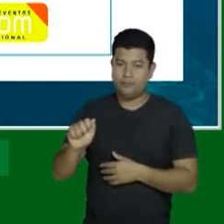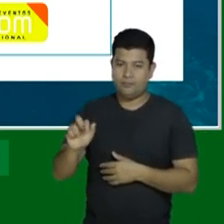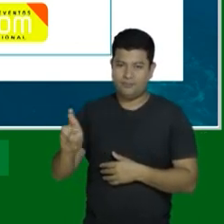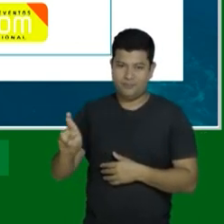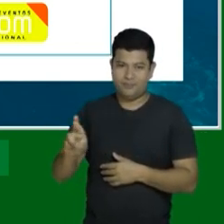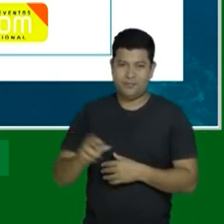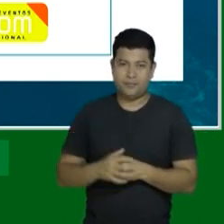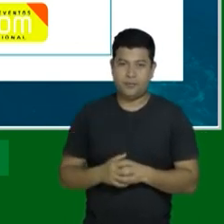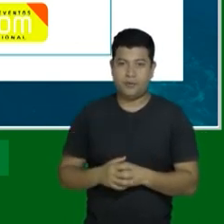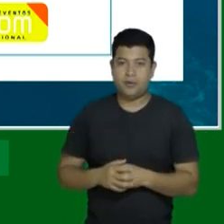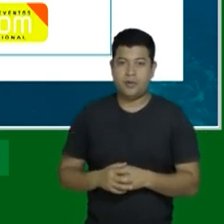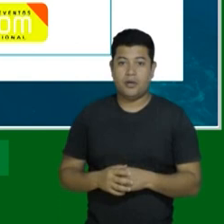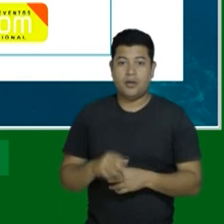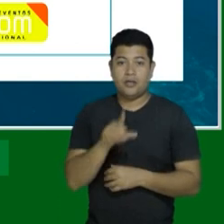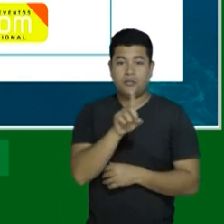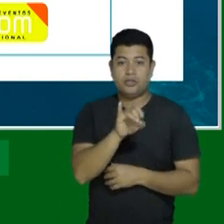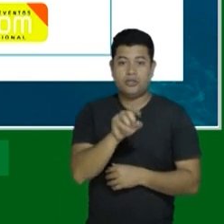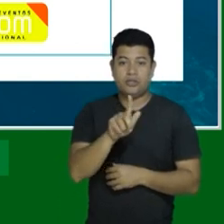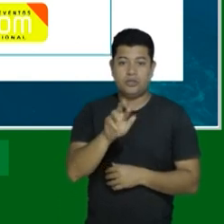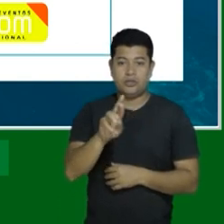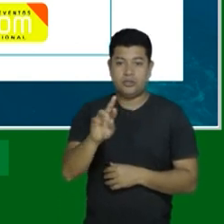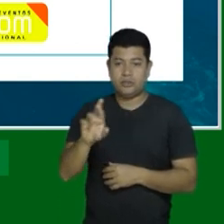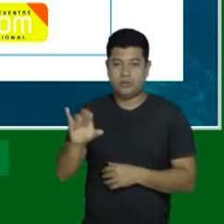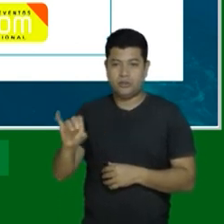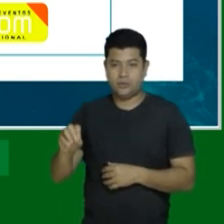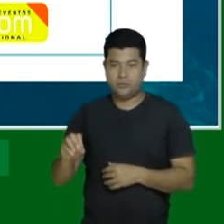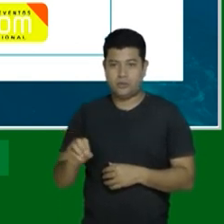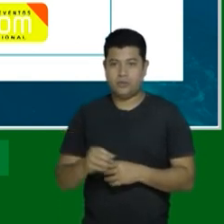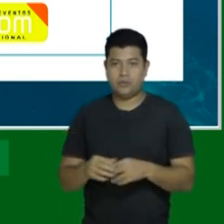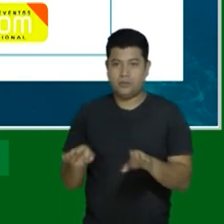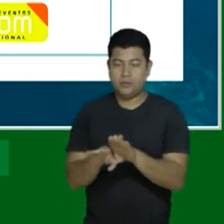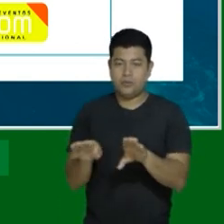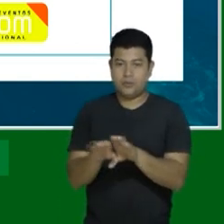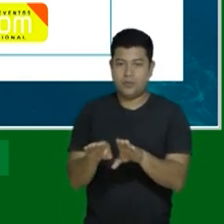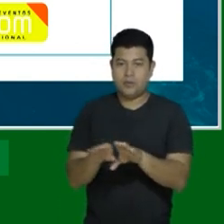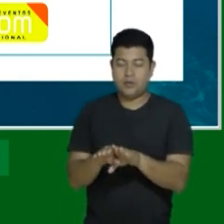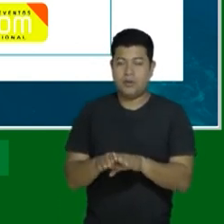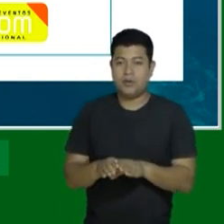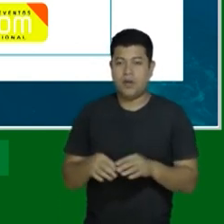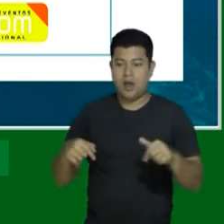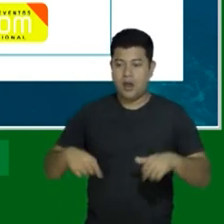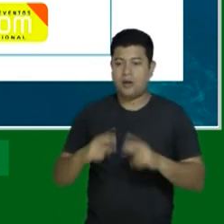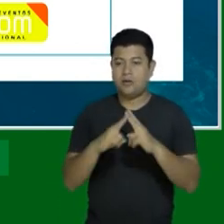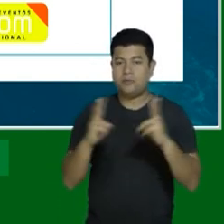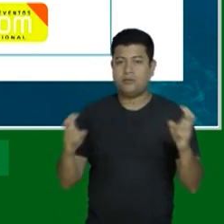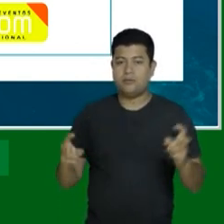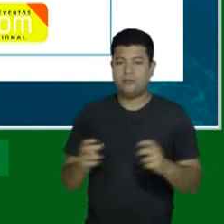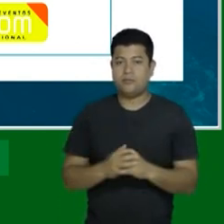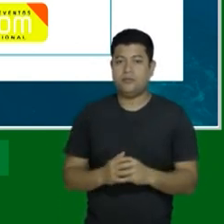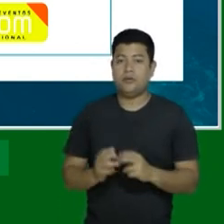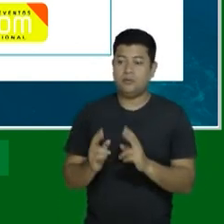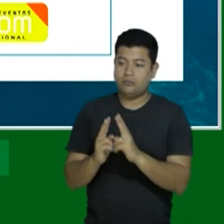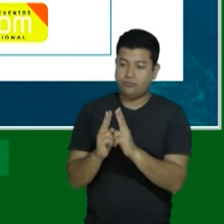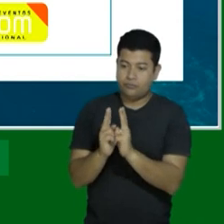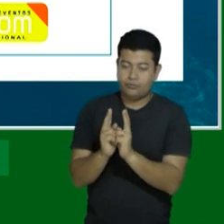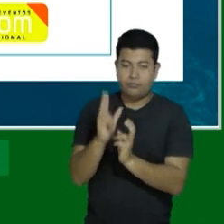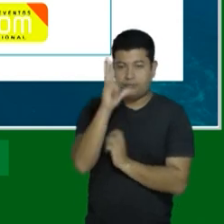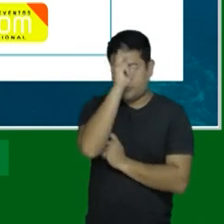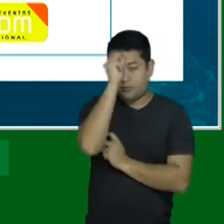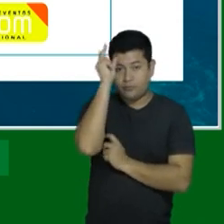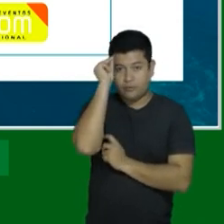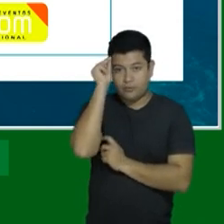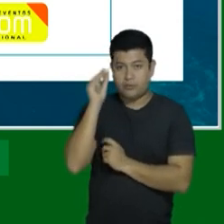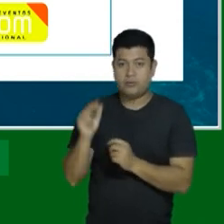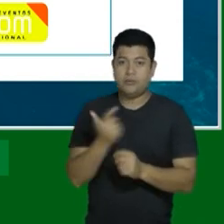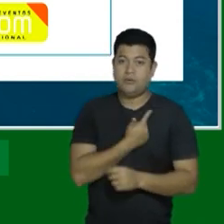Lagoa, da Digitro aqui de Florianópolis, o apoio fundamental da Marinha do Brasil, Prefeitura de Florianópolis, Governo do Estado, através da